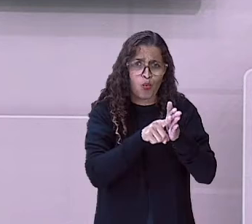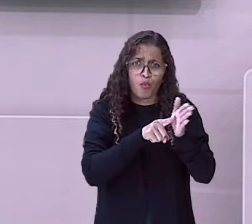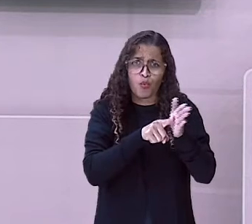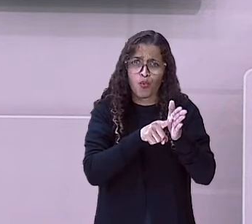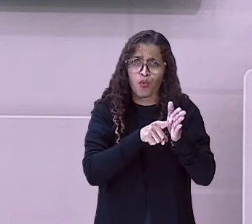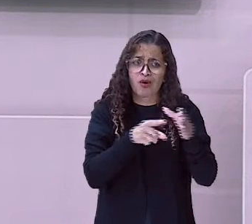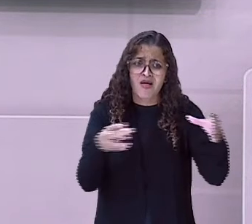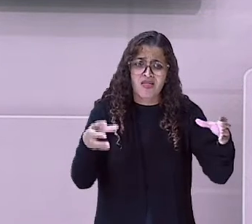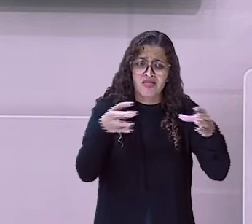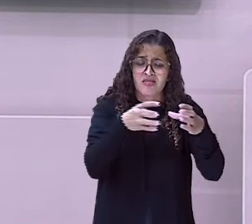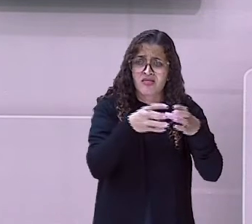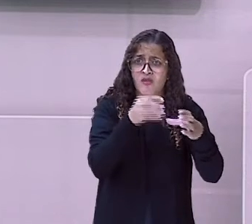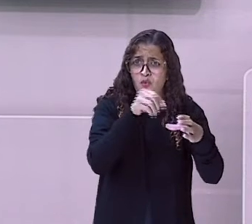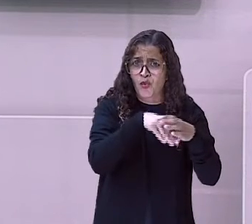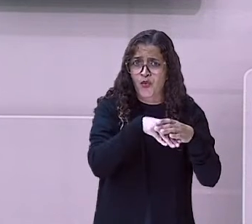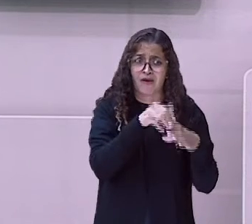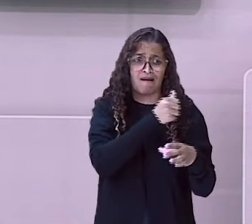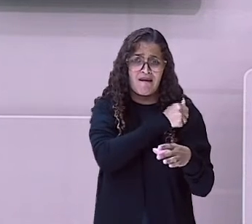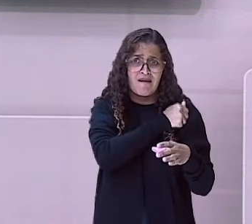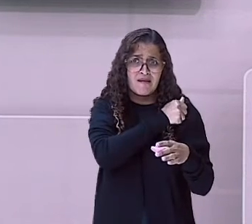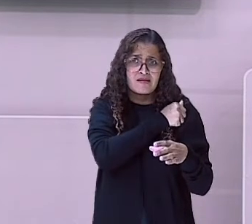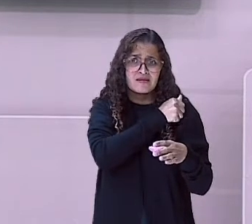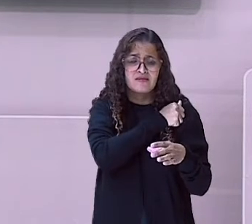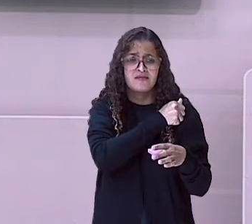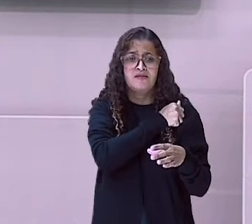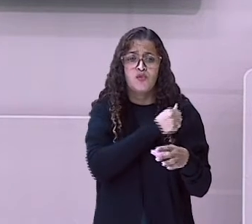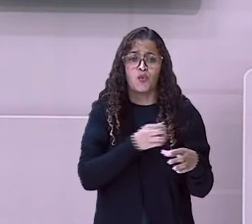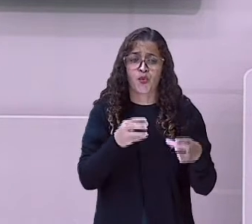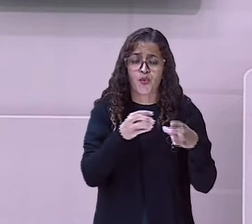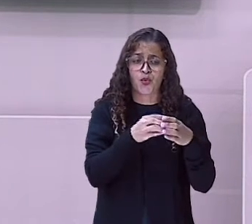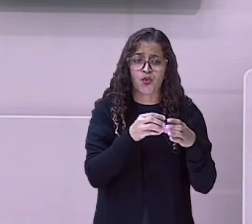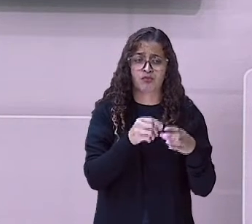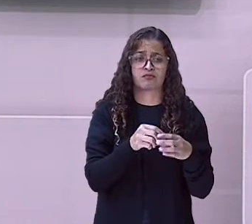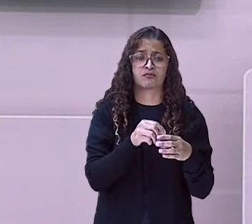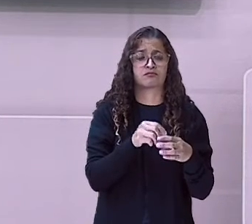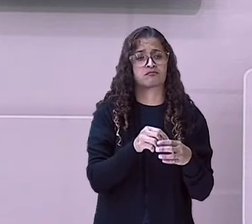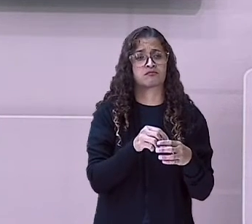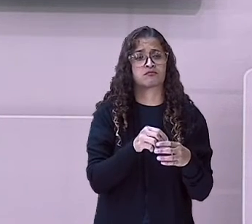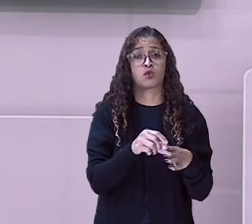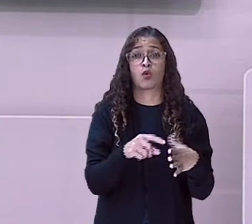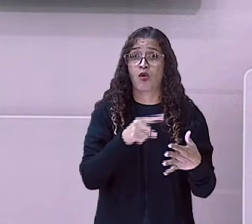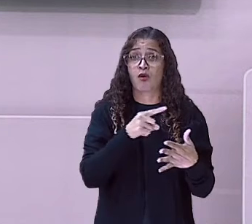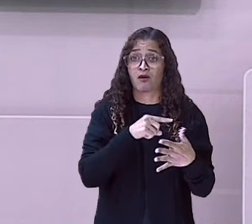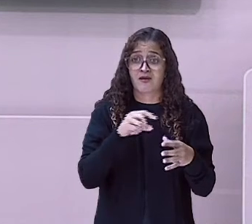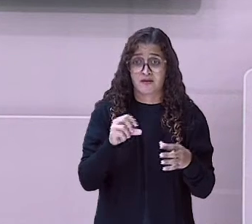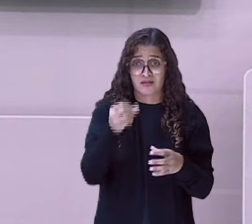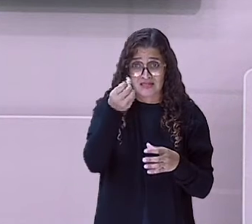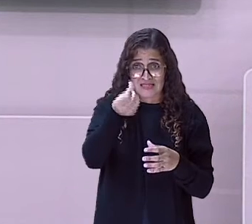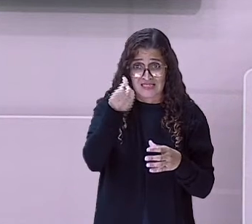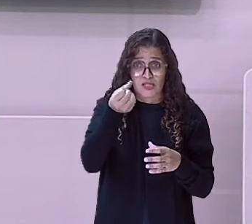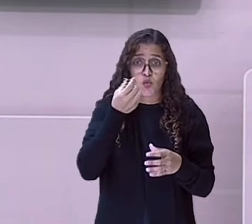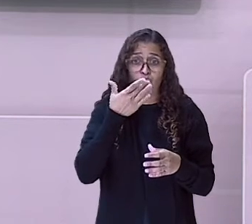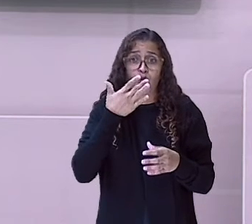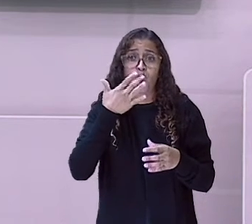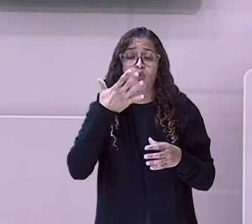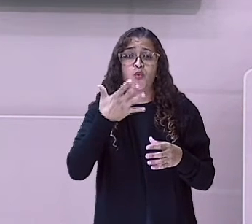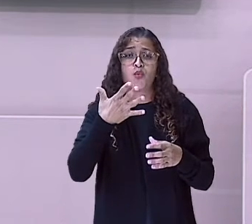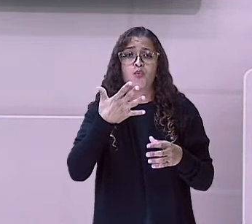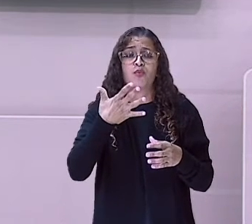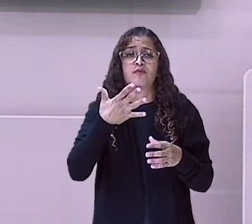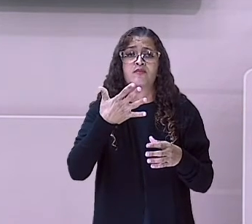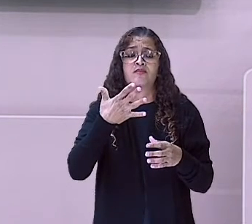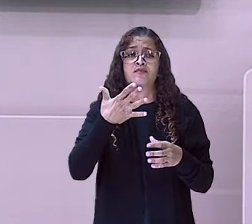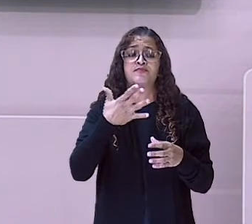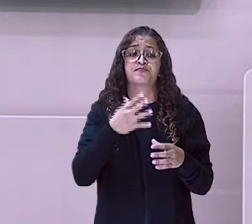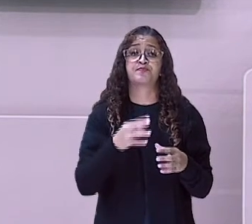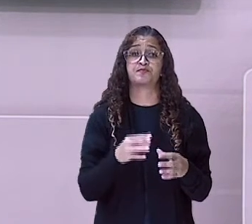um, dentre essas 6 cores observadas, que iam acabando, qual era a preferência